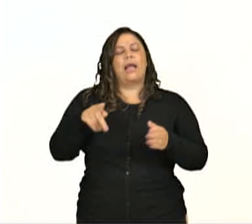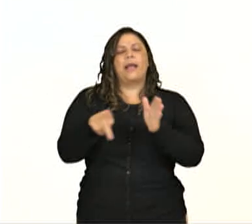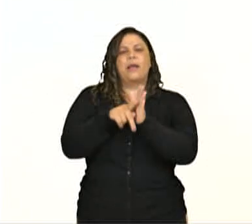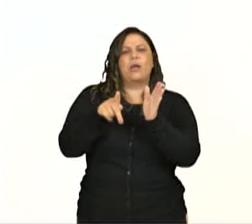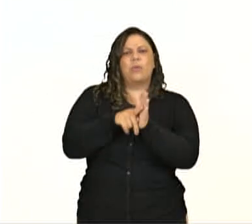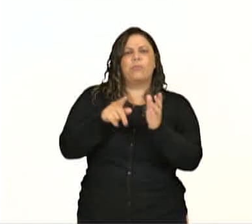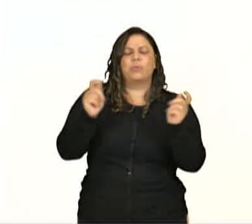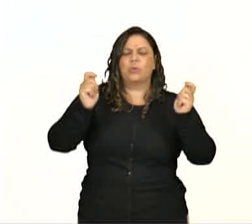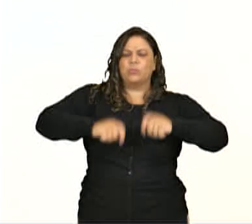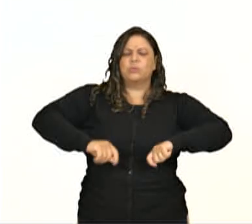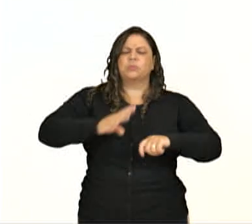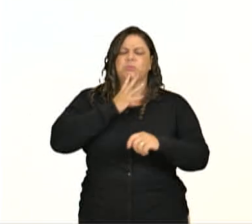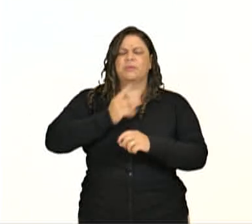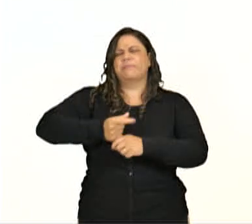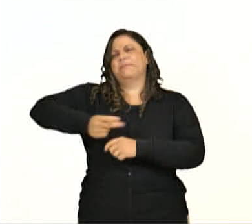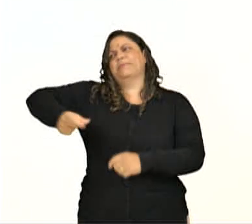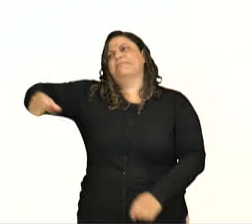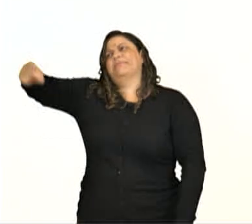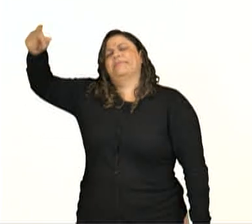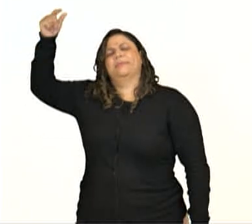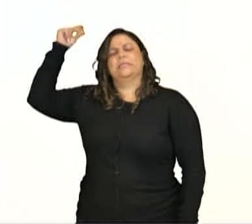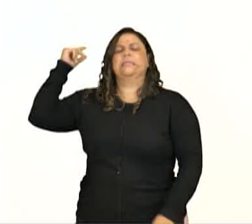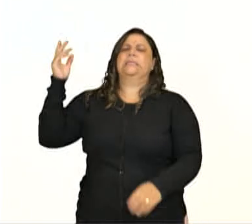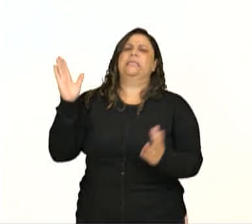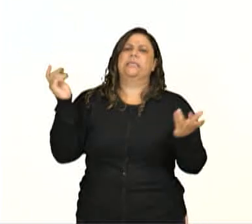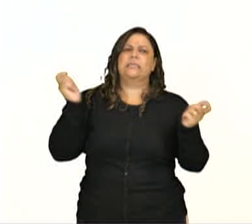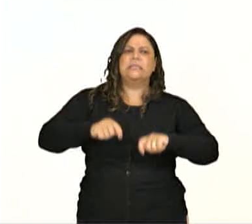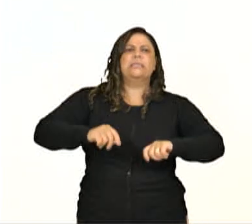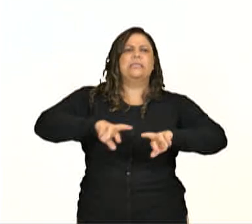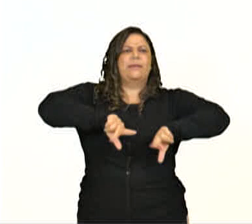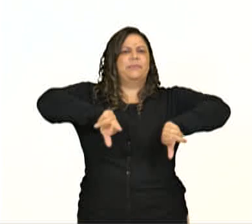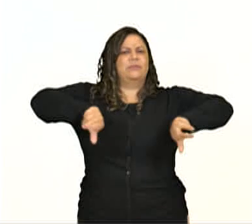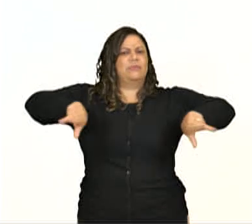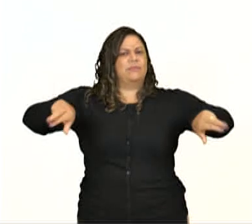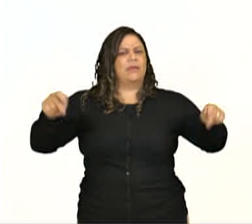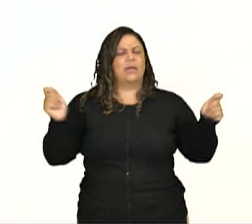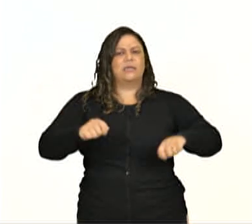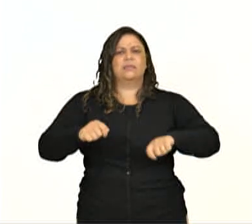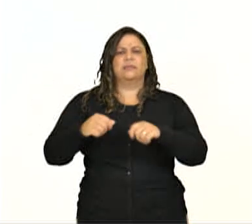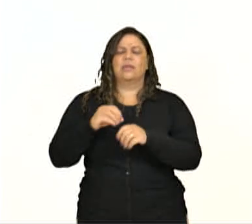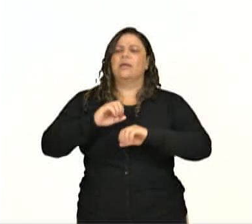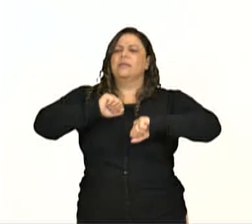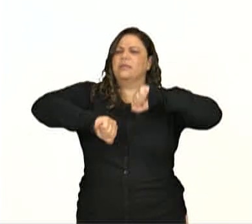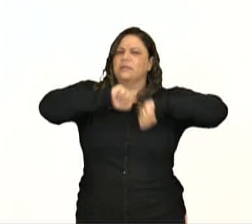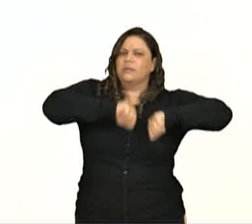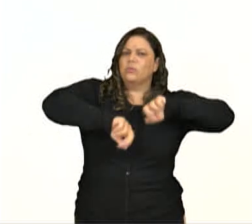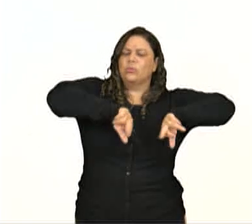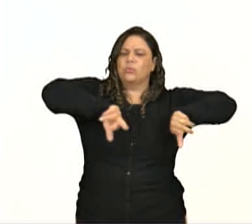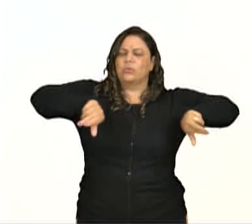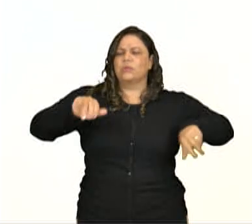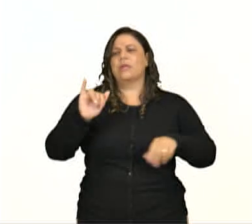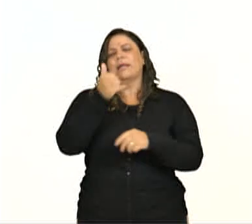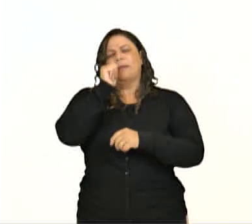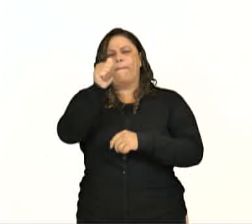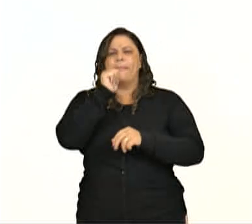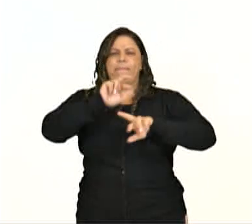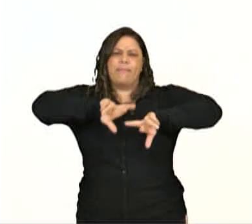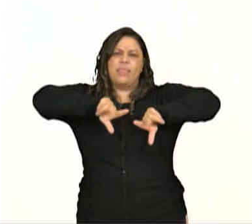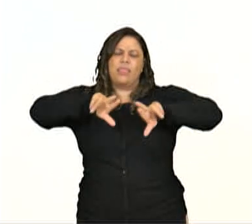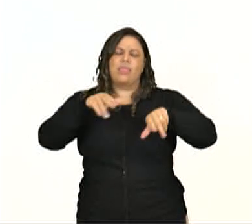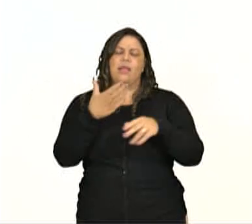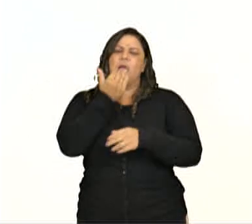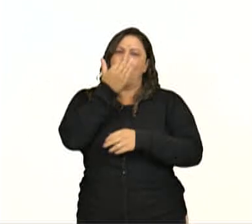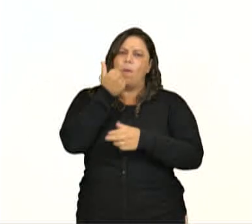conhecida há milhares de anos e tem aplicação diversas, desde a indústria de bebidas, alimentos e combustíveis.